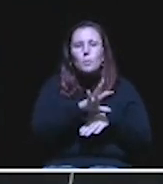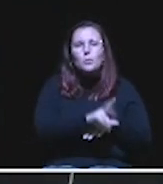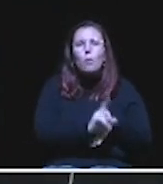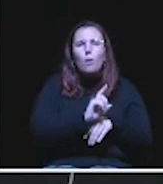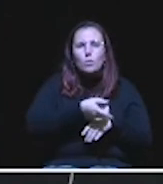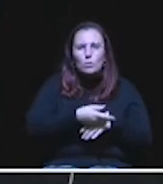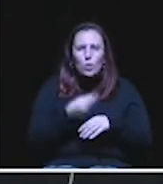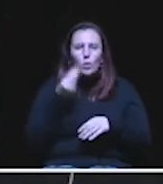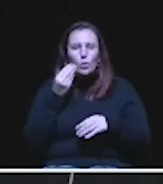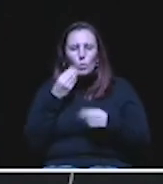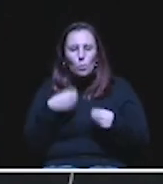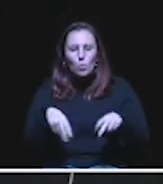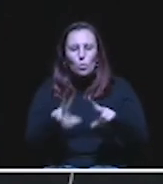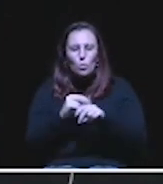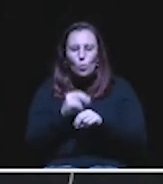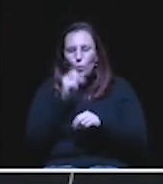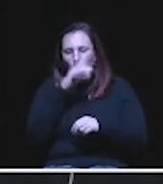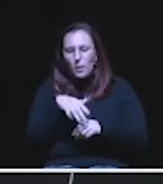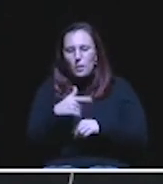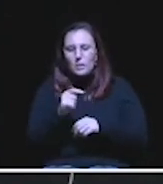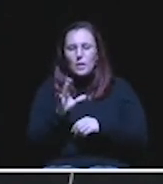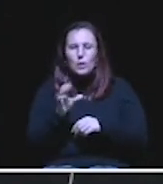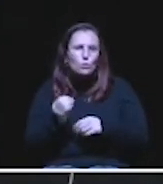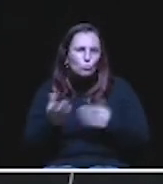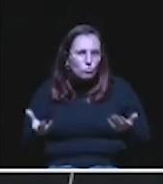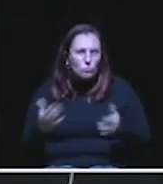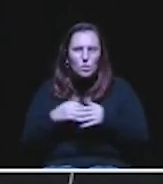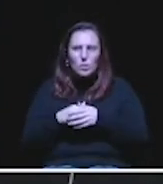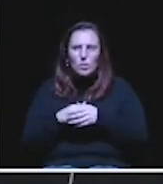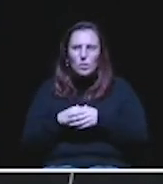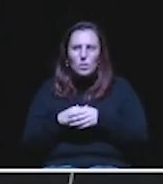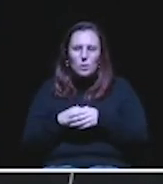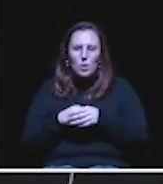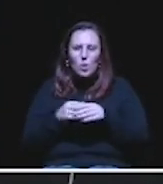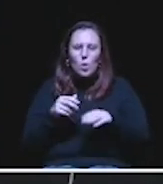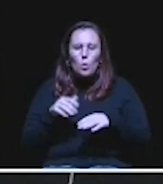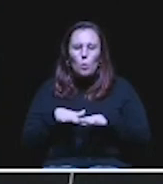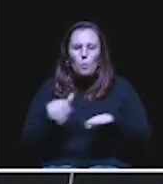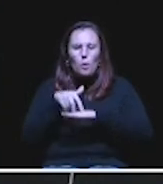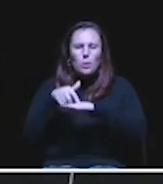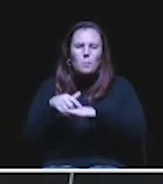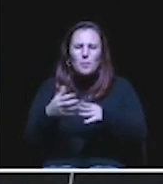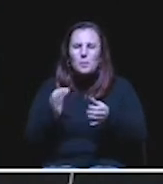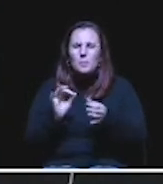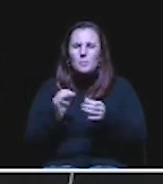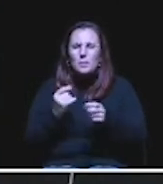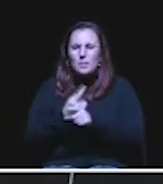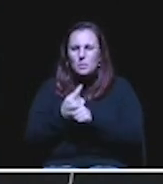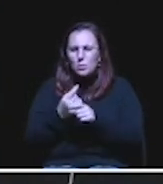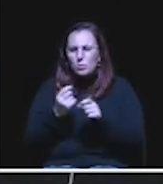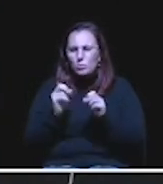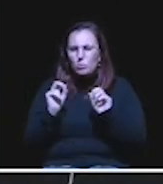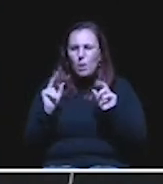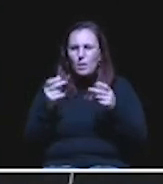depois? Como é que vai ser o novo Parque Tejo? O que é um palco preparado para receber os maiores eventos ao ar livre do mundo, segundo as palavras da